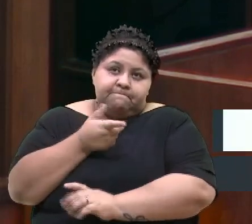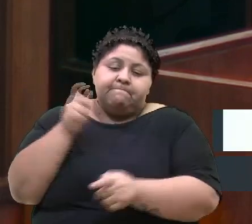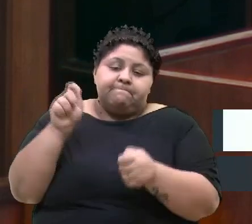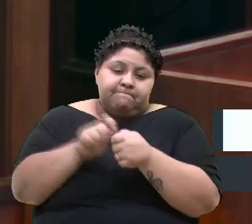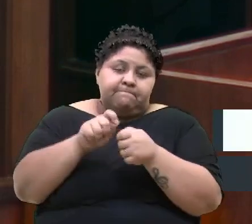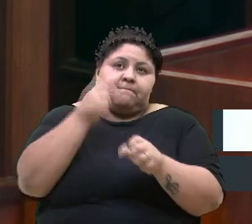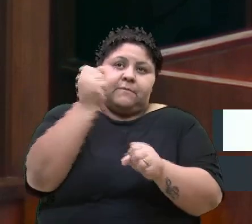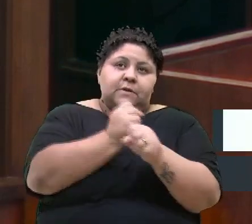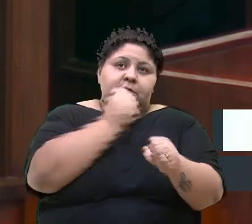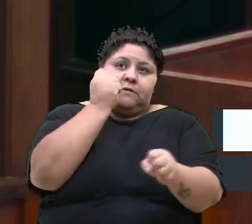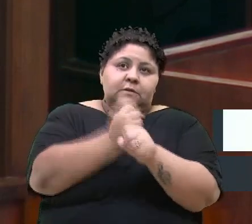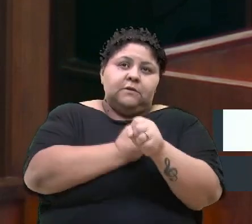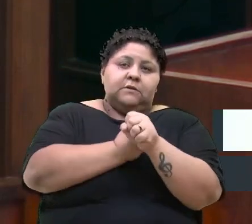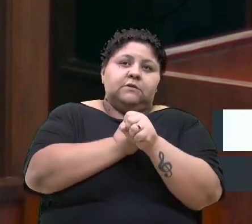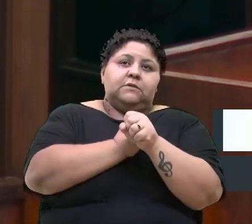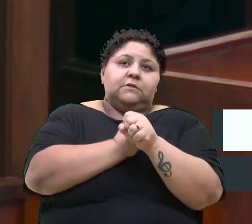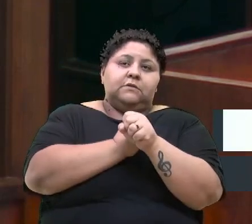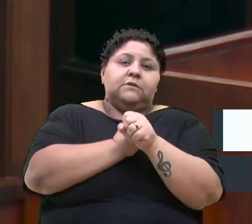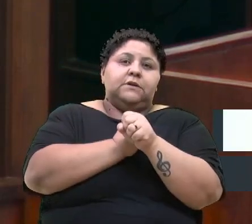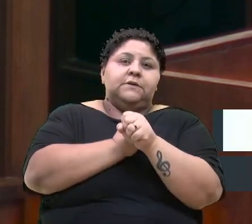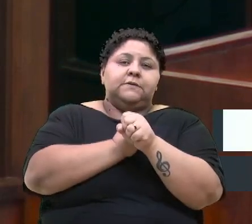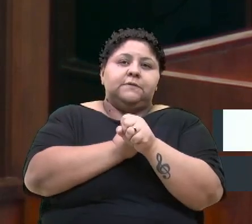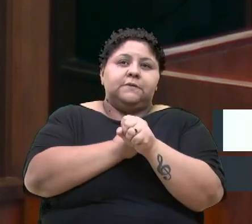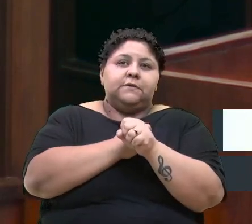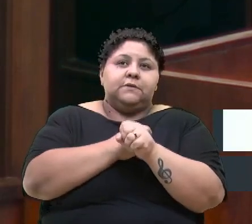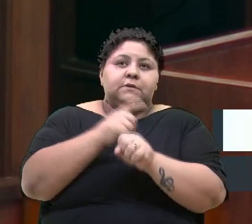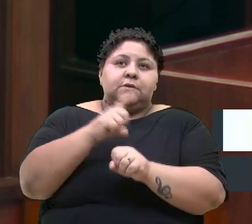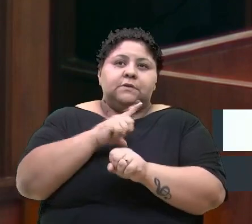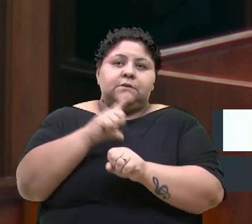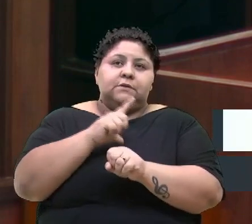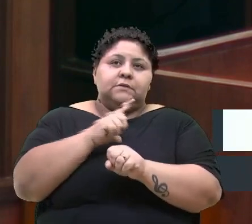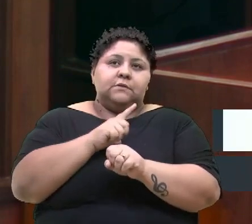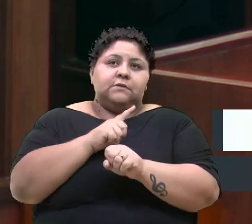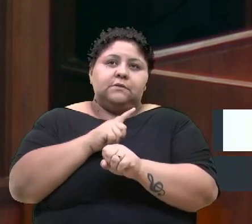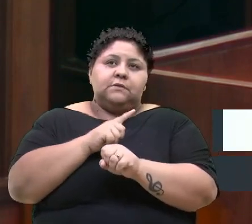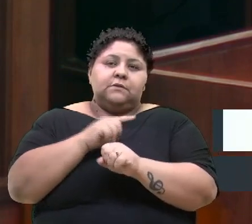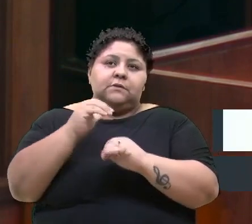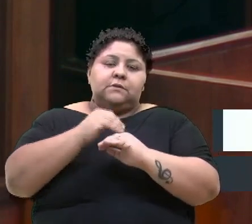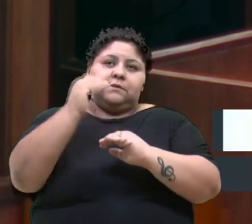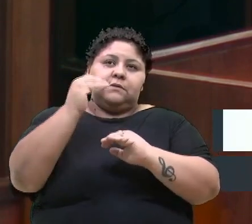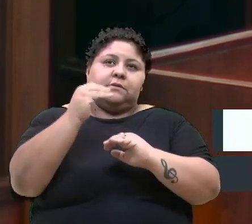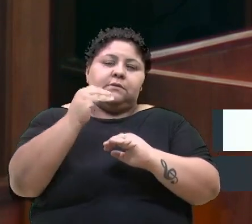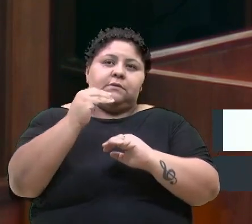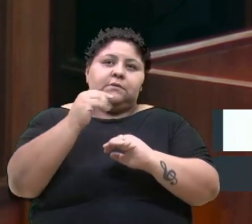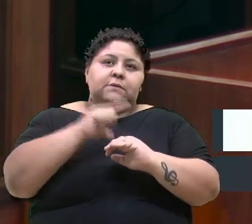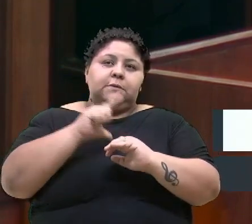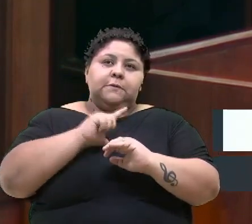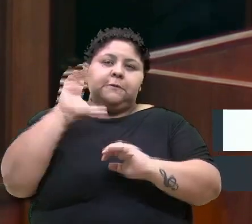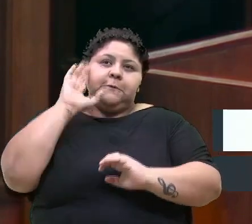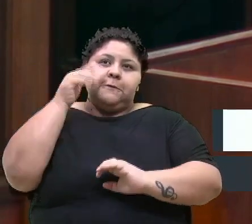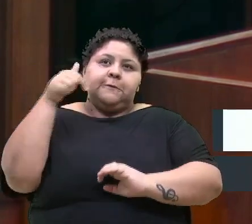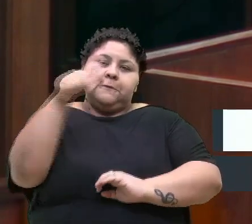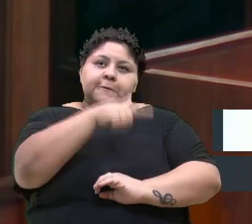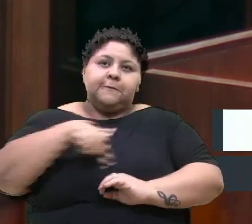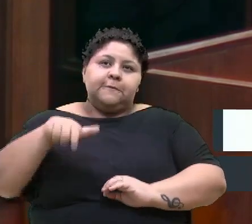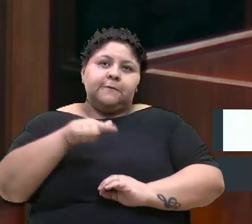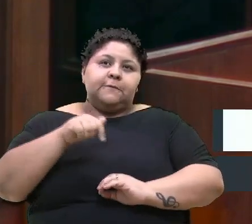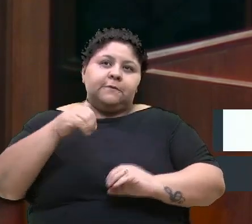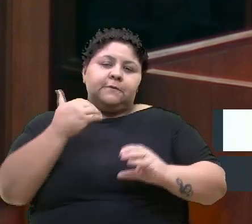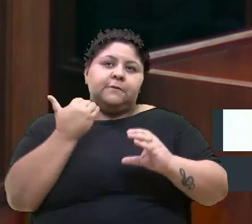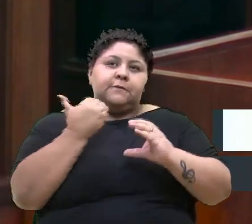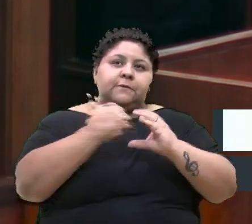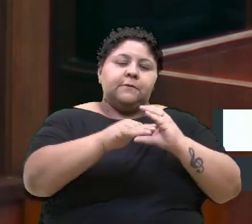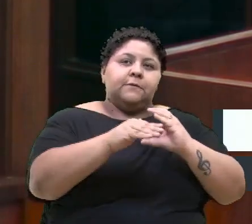obra, já deu o sinal verde, mas temos aquele impasse ainda que não tivemos a solução daquele impasse